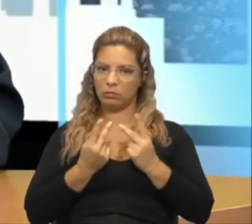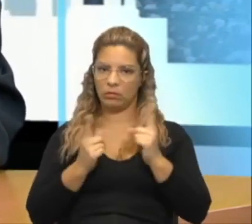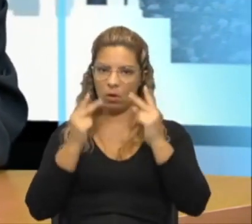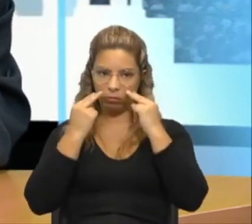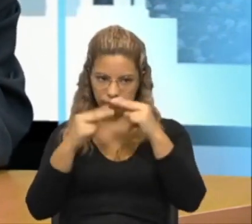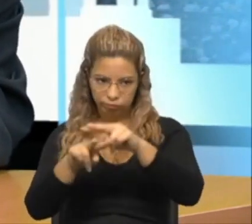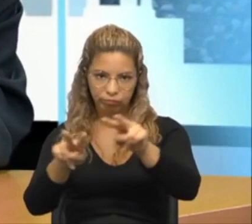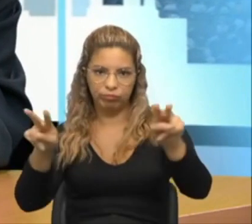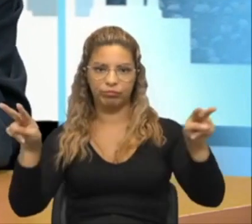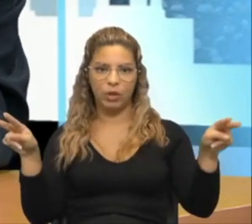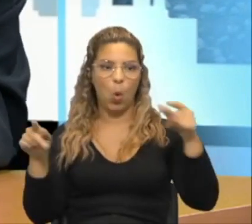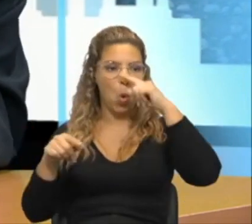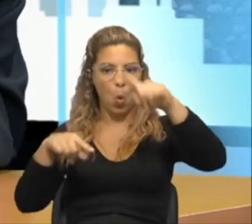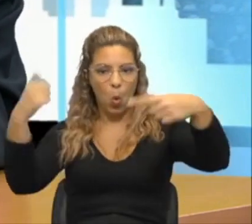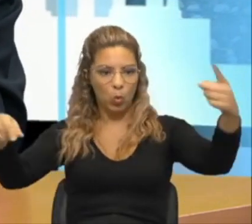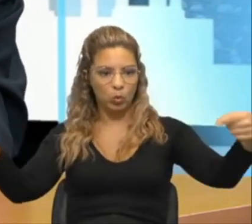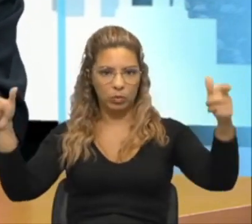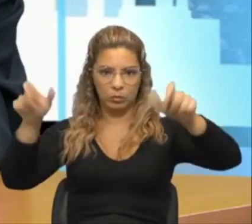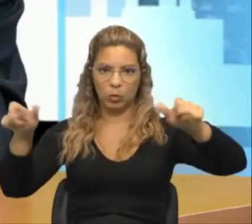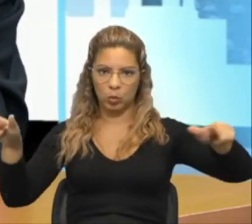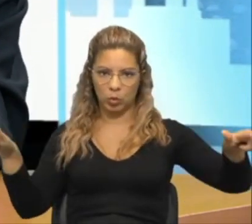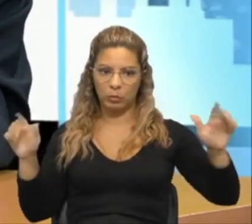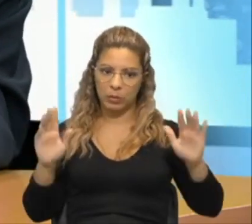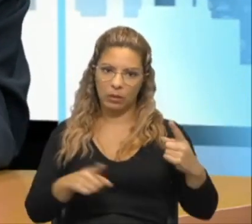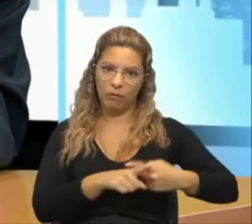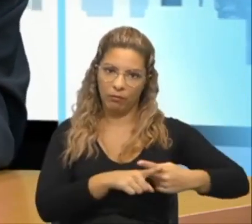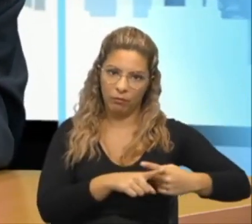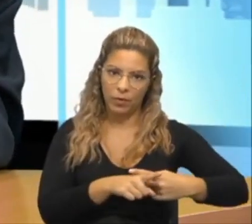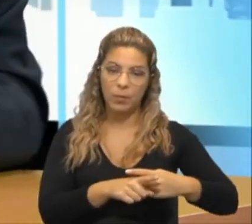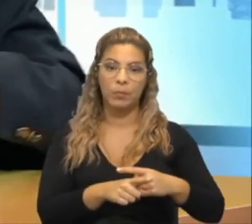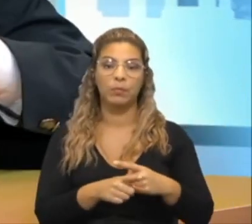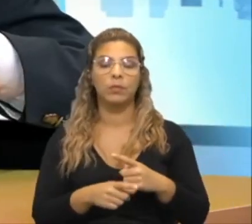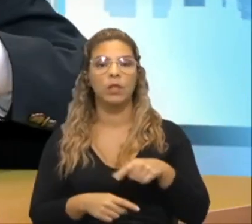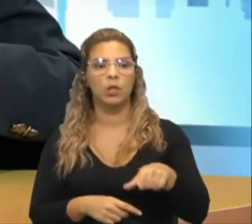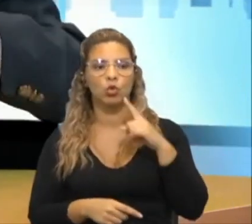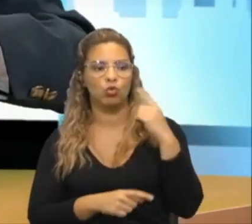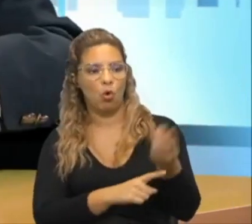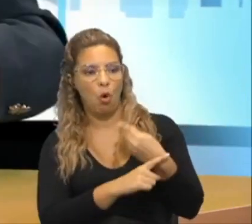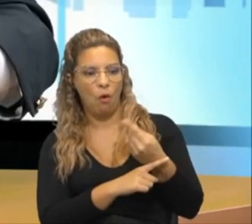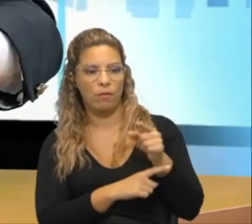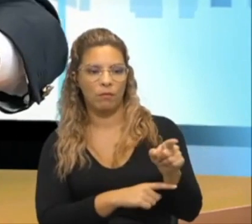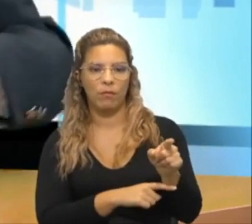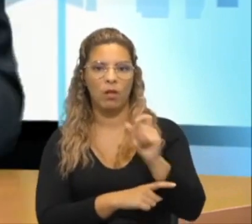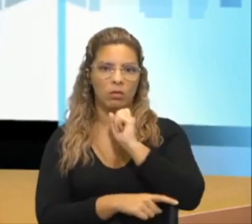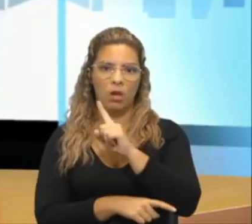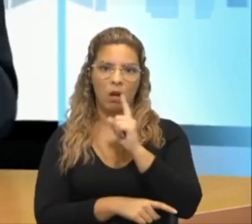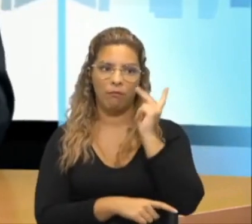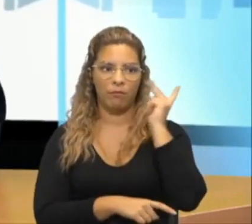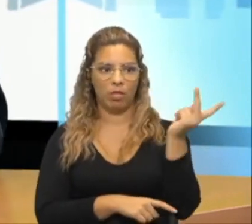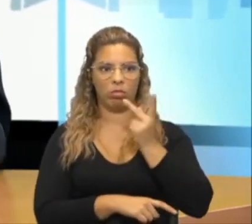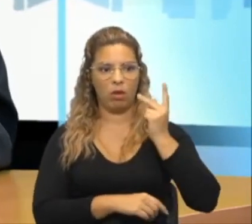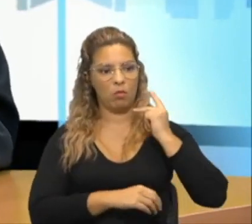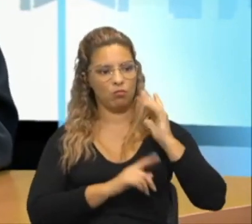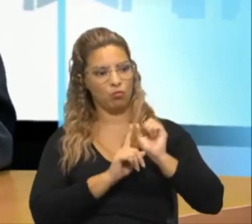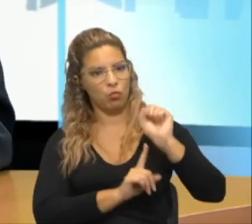horizontes, a olhar para os outros. E nesta ideia de que os jovens têm um sopro de vida, que é próprio, até